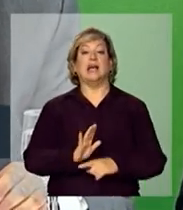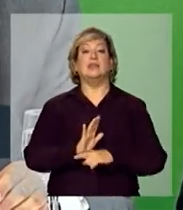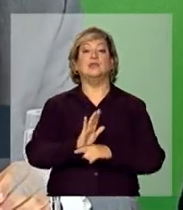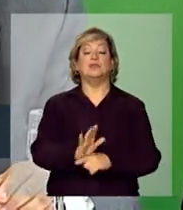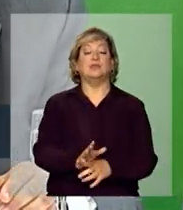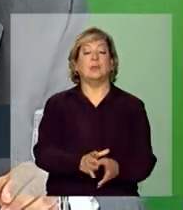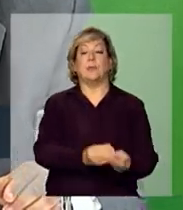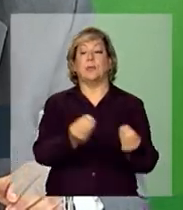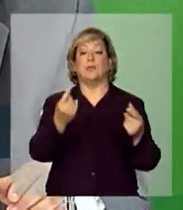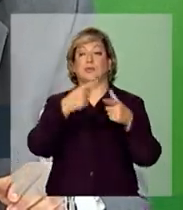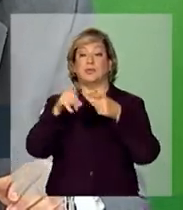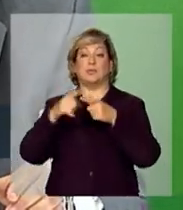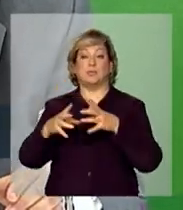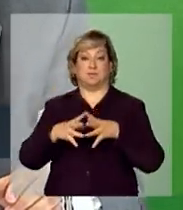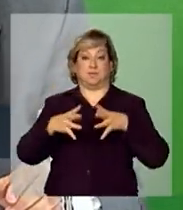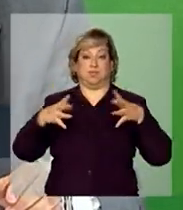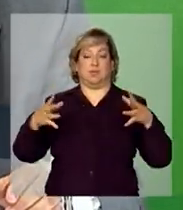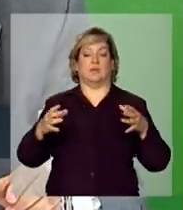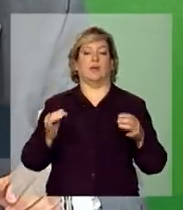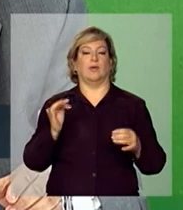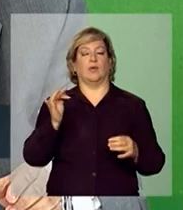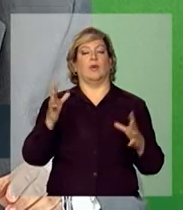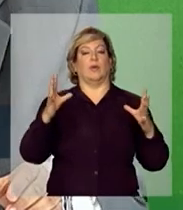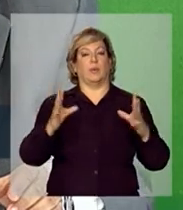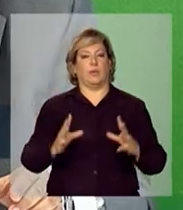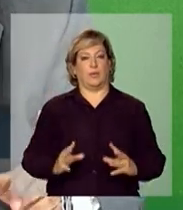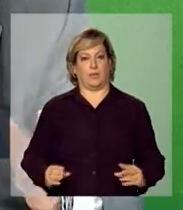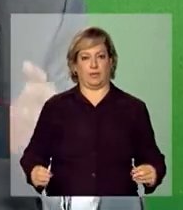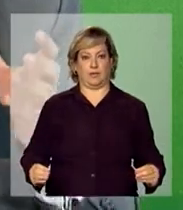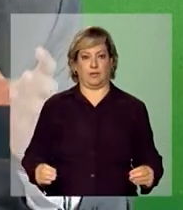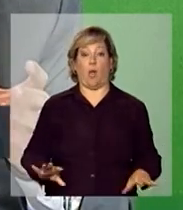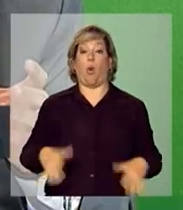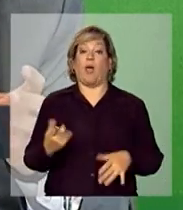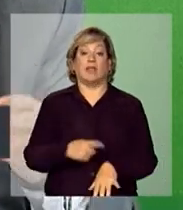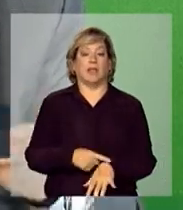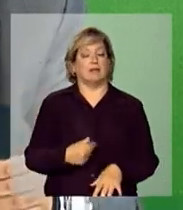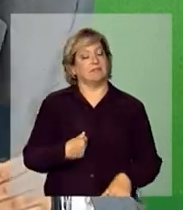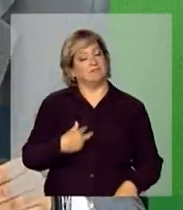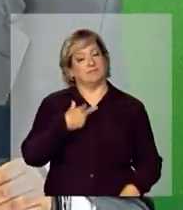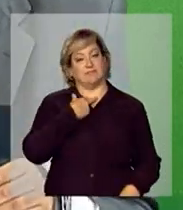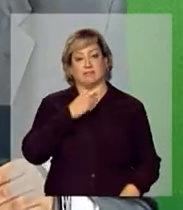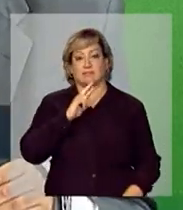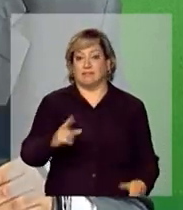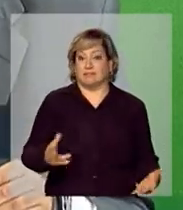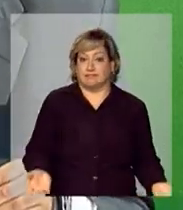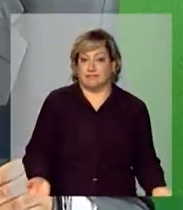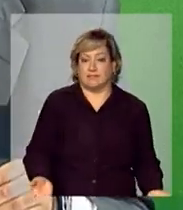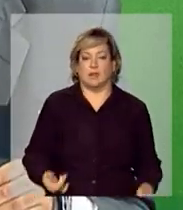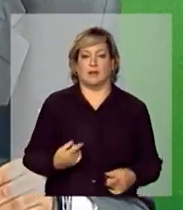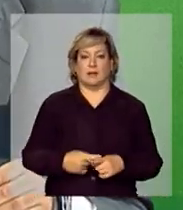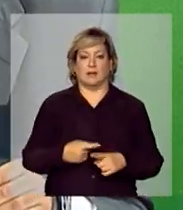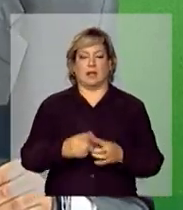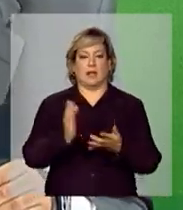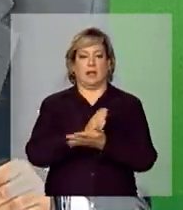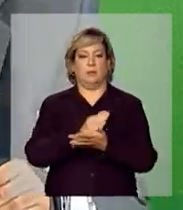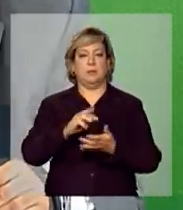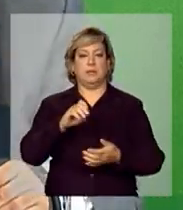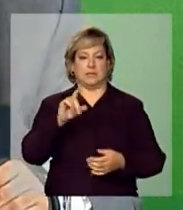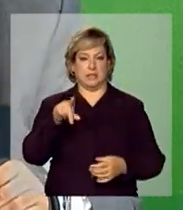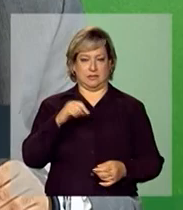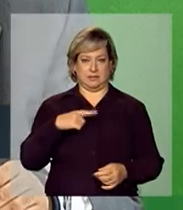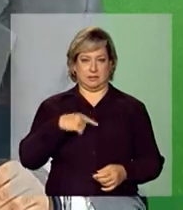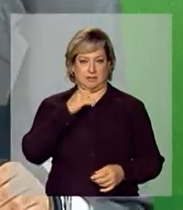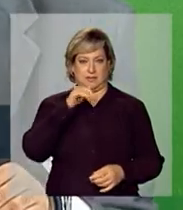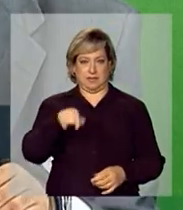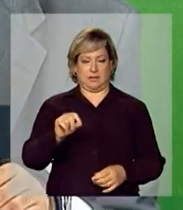muitas demandas que seriam propostas no futuro Claro agora qual o tempo não sei se medir algumas medidas por exemplo como esta do